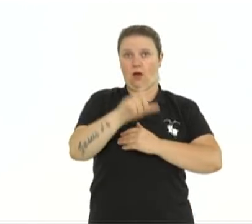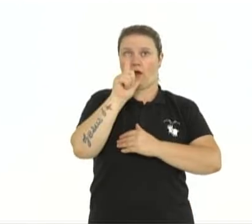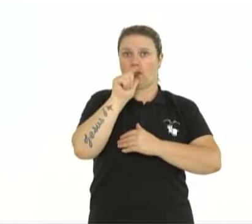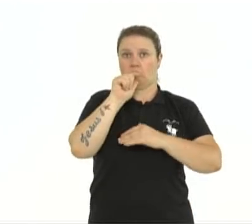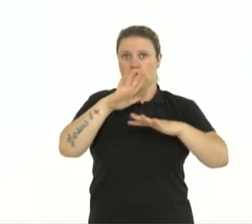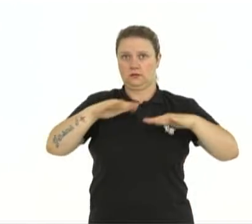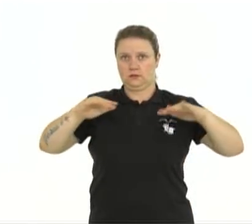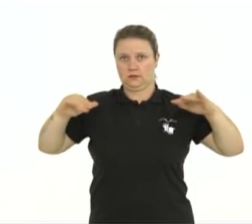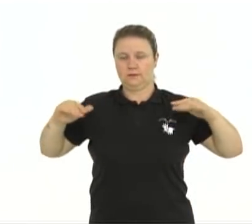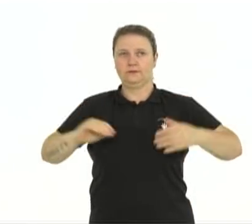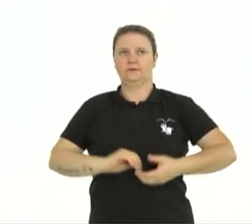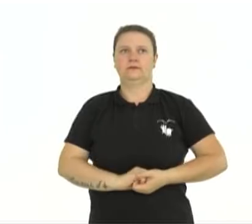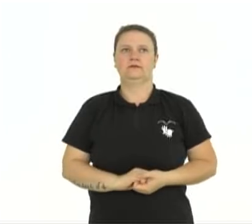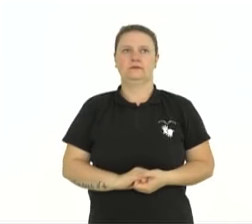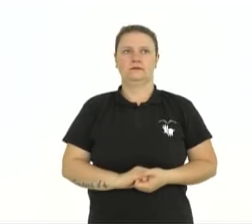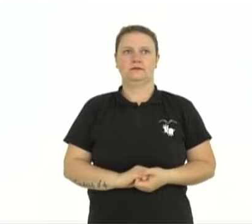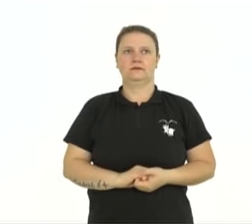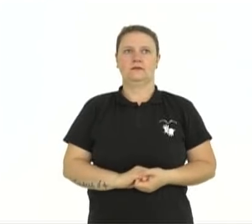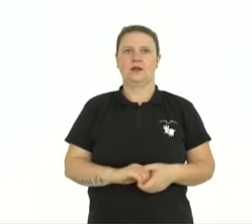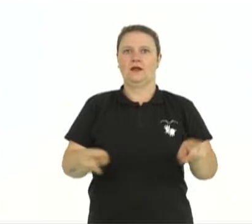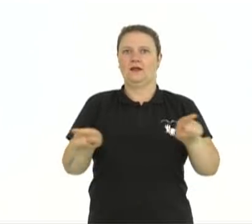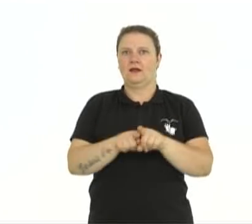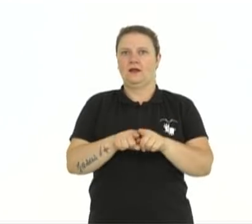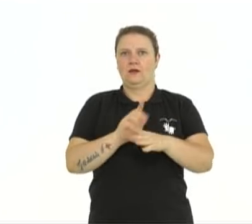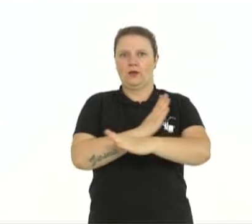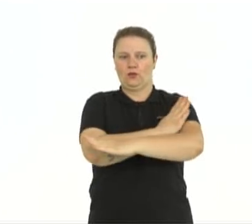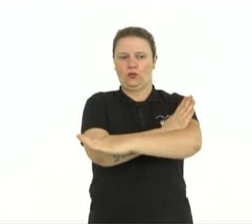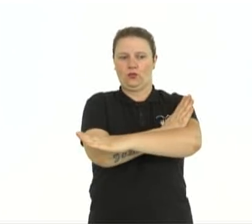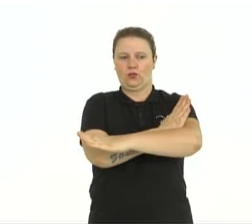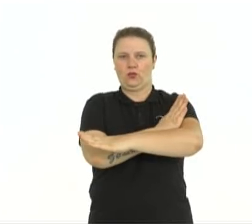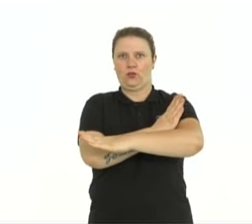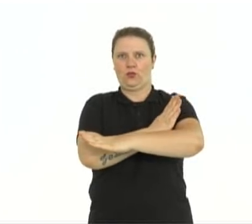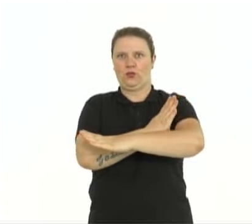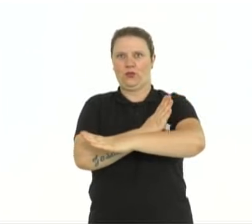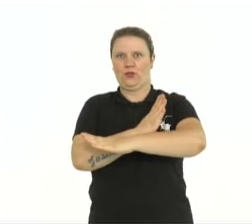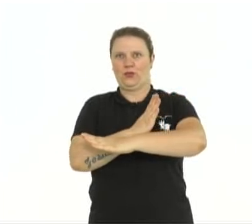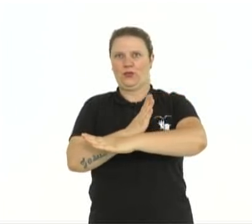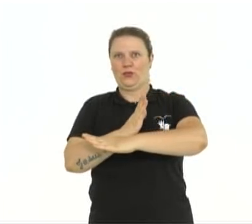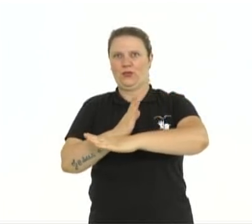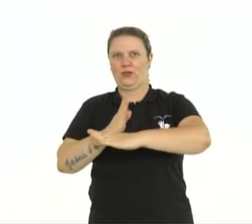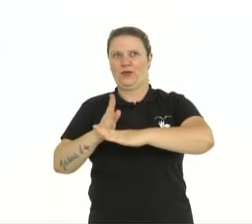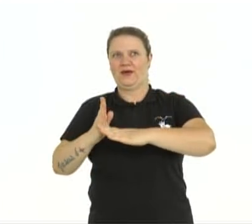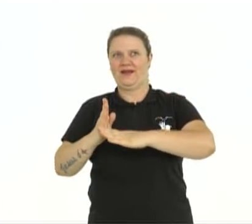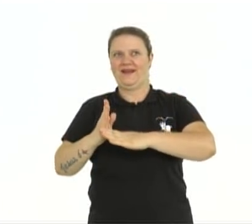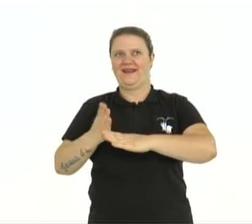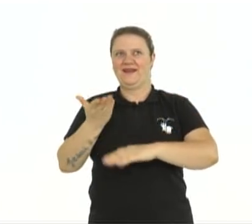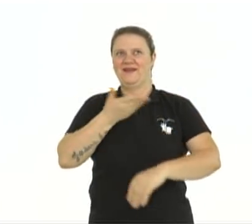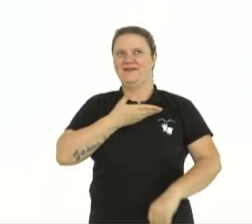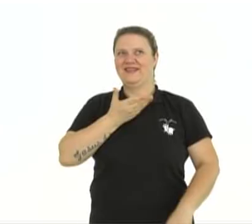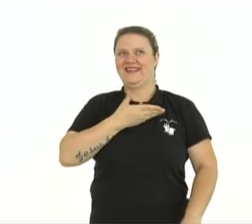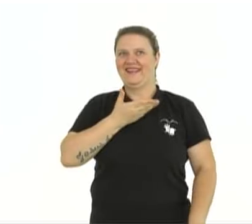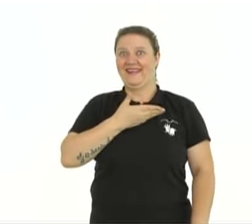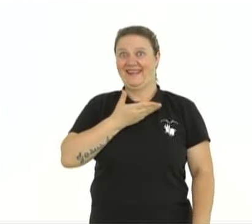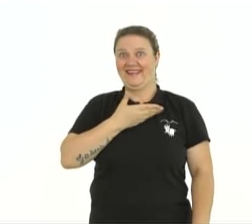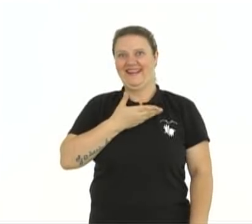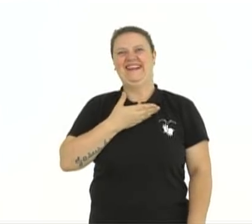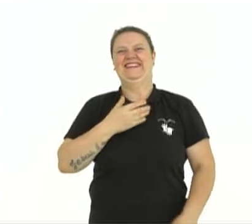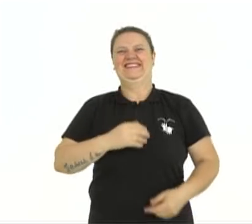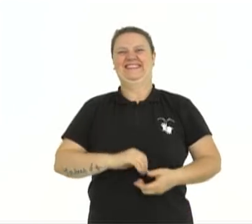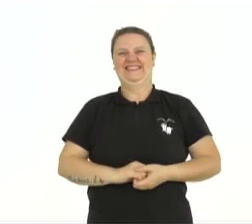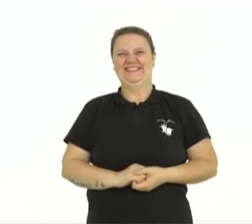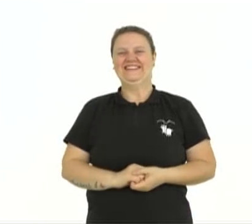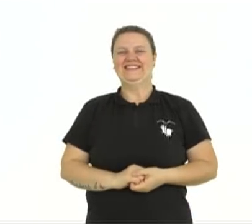E aí tem os mergulhos com os tubarões também, ó, que bonitinho. Que amigável esse tubarãozinho, né?